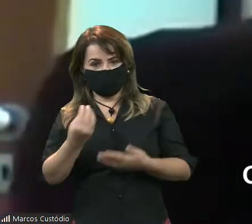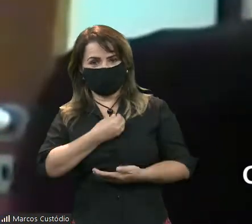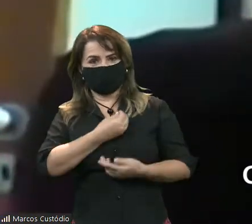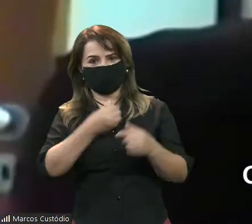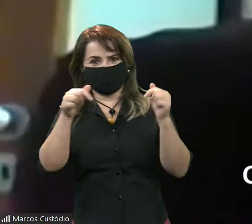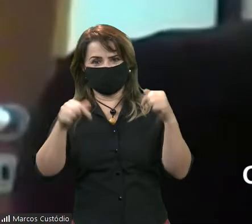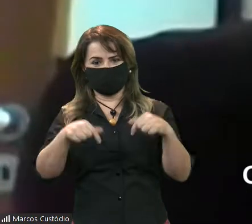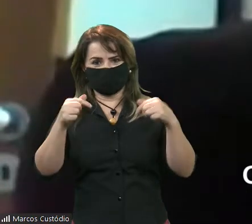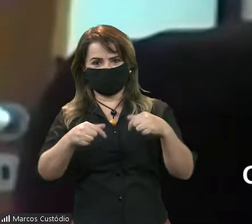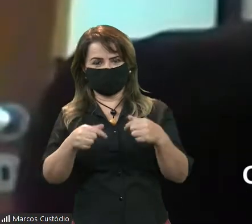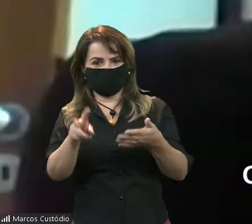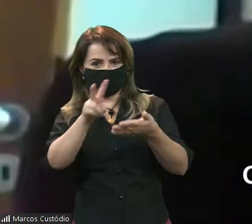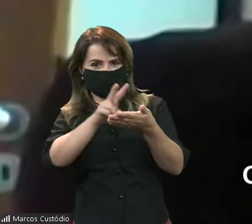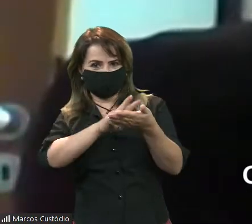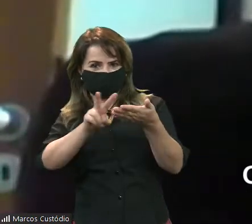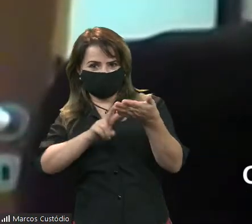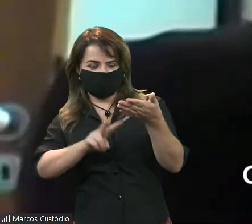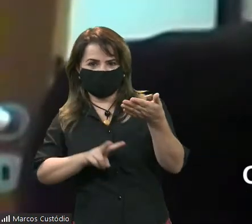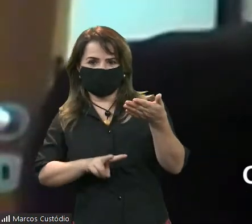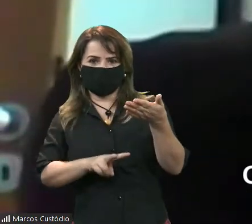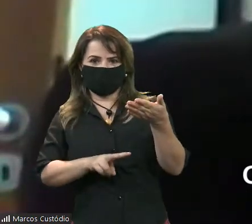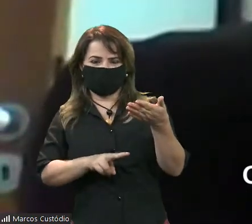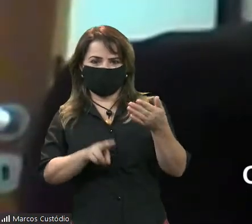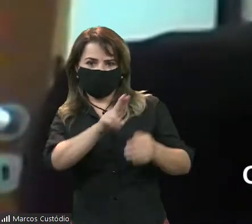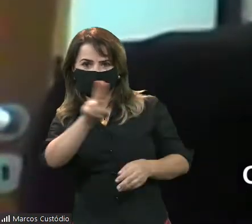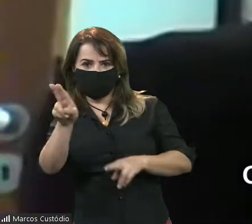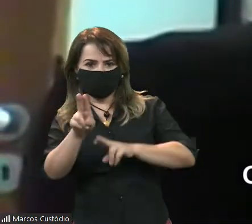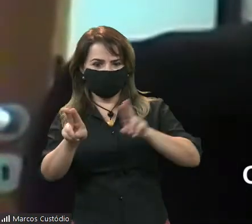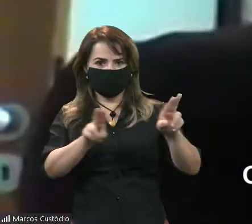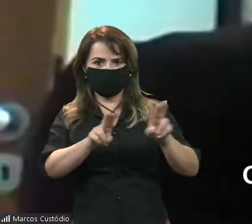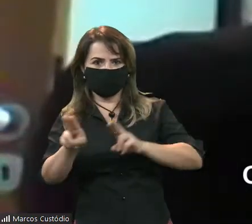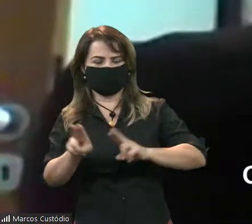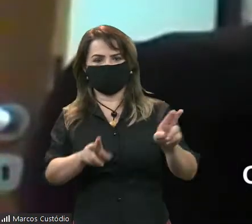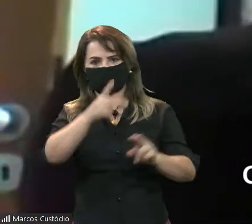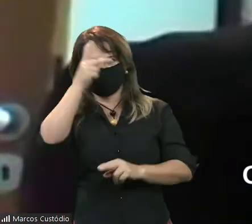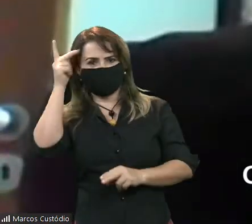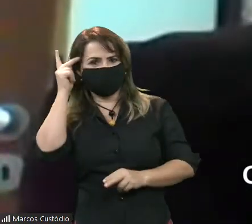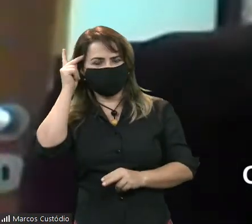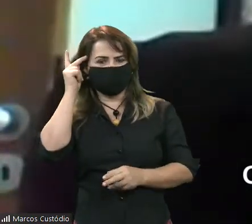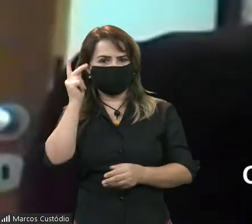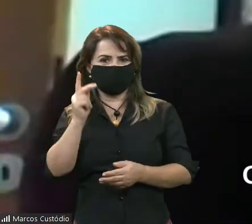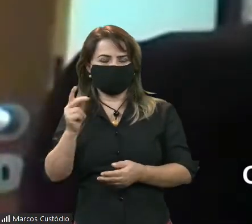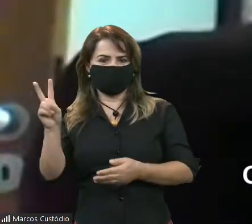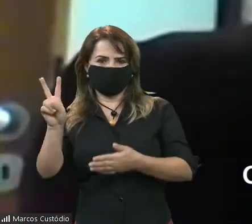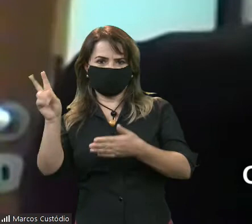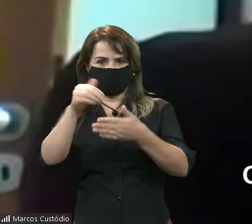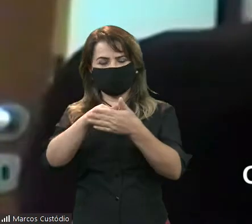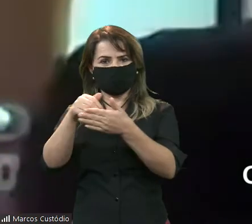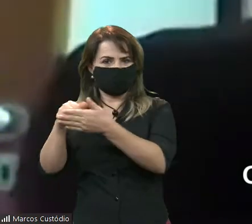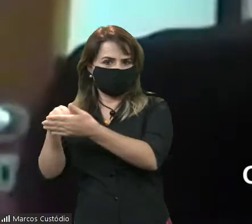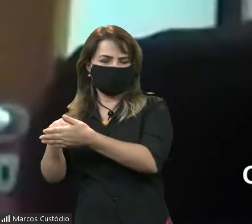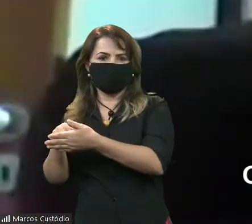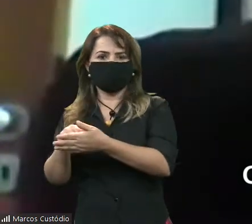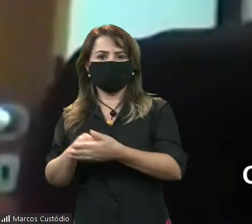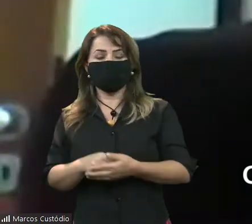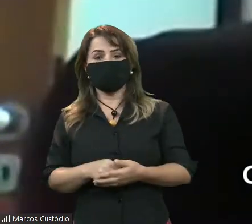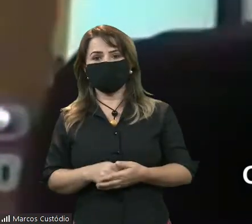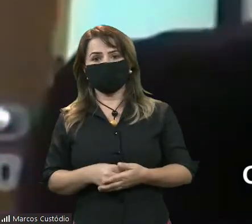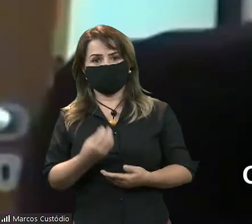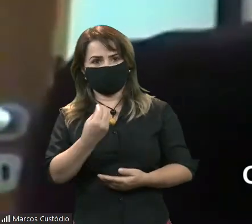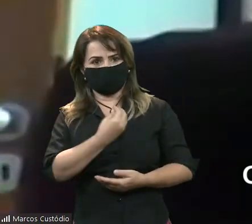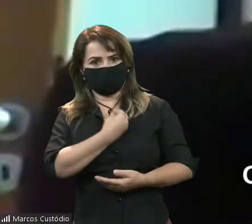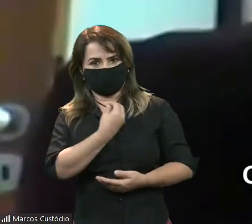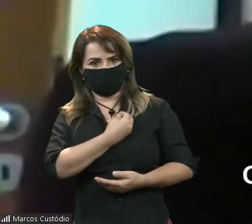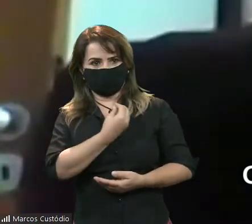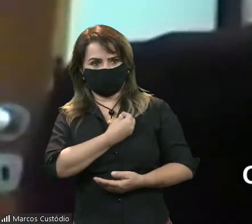Vossa Excelência fazer a chamada do projeto de eleição do componente da mesa. Eu estou